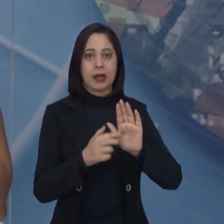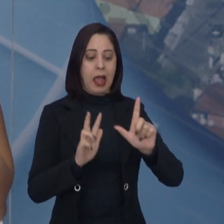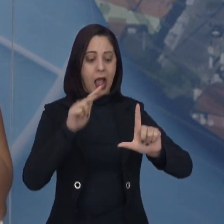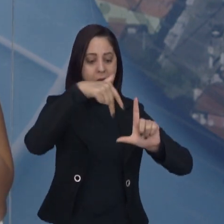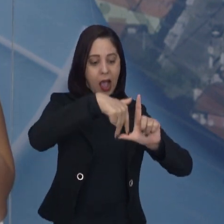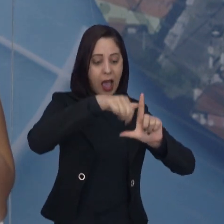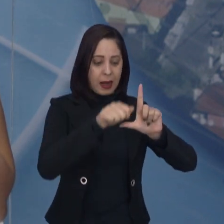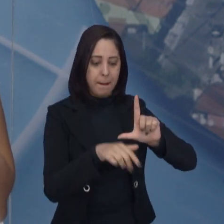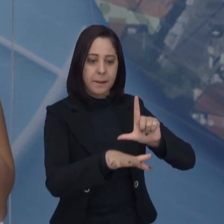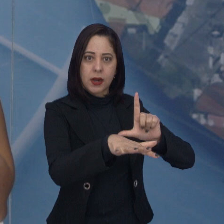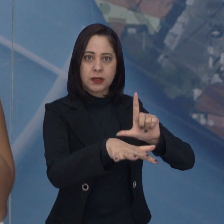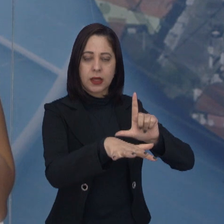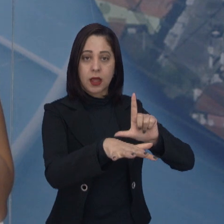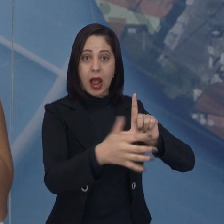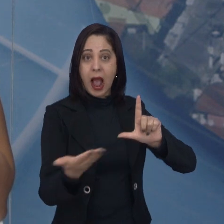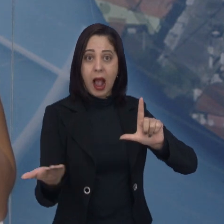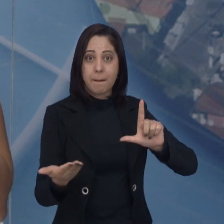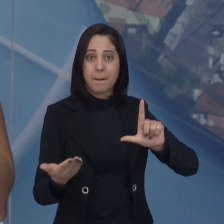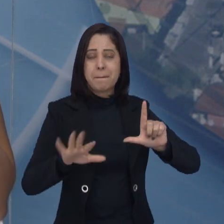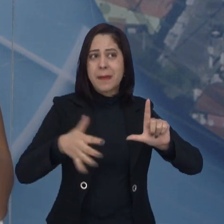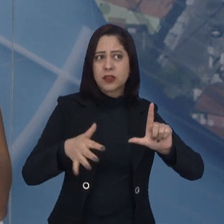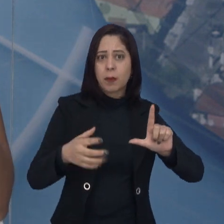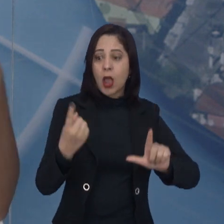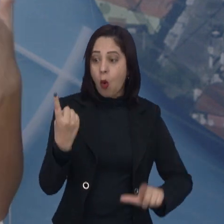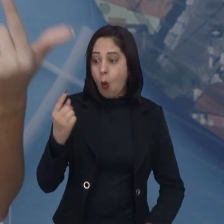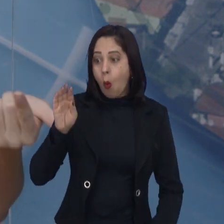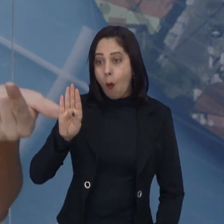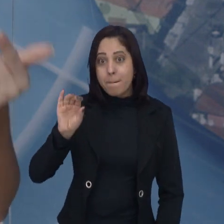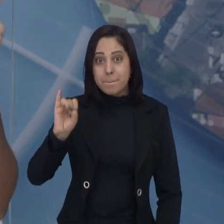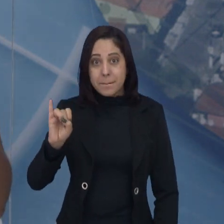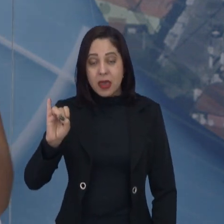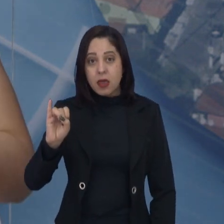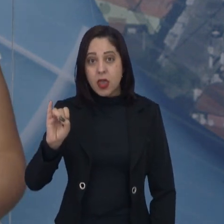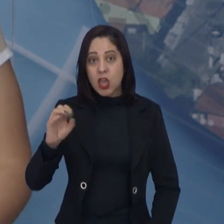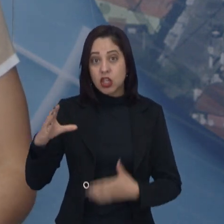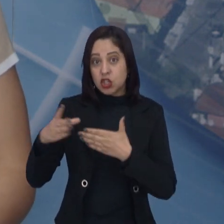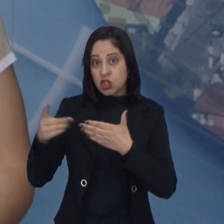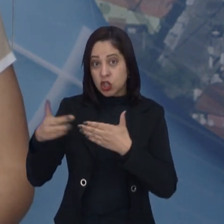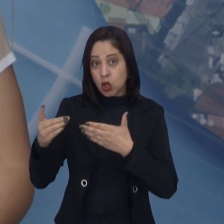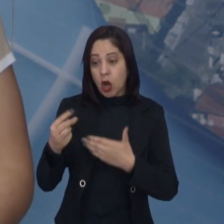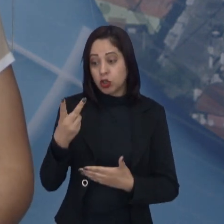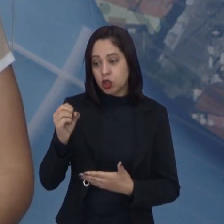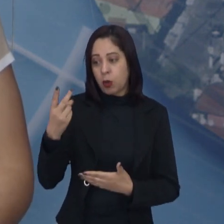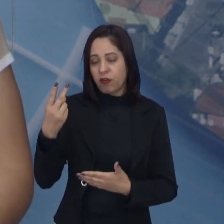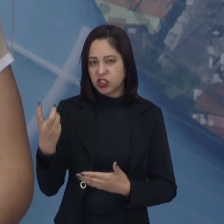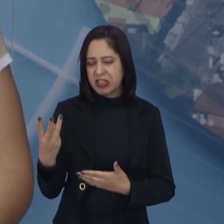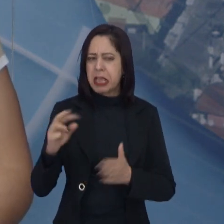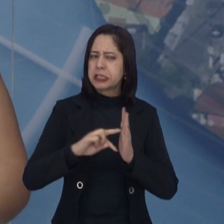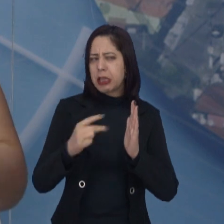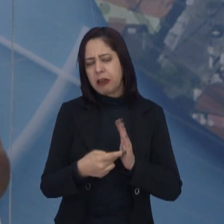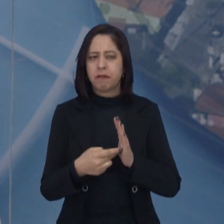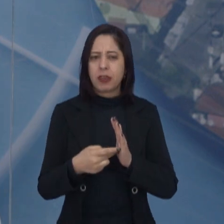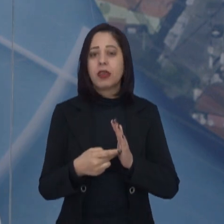influenciadores movimentou aproximadamente US$ 1 bilhão em 2023, o equivalente a mais